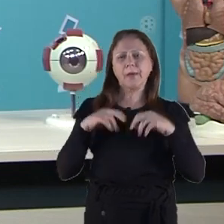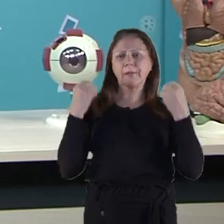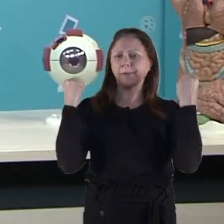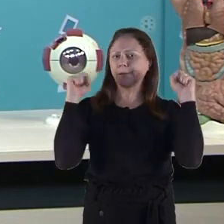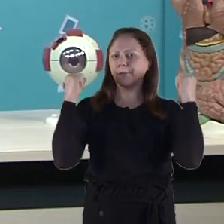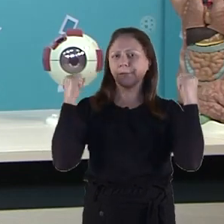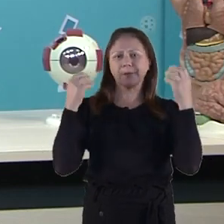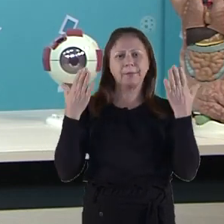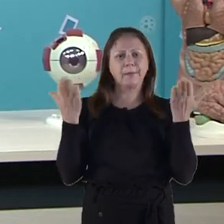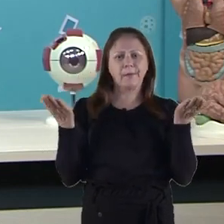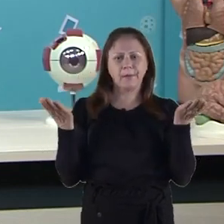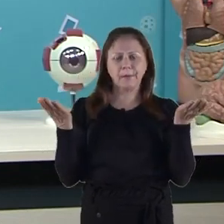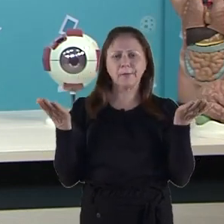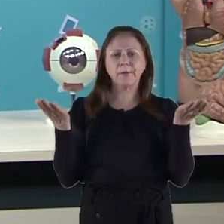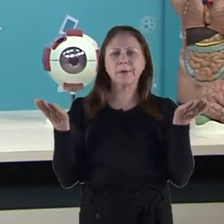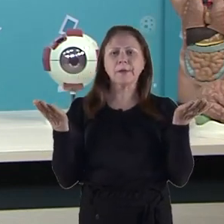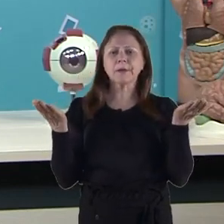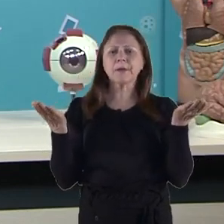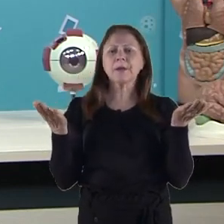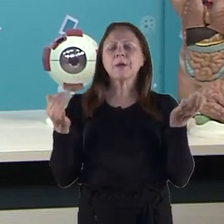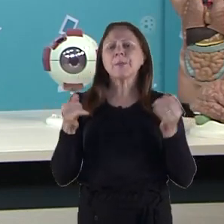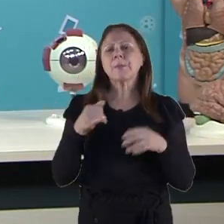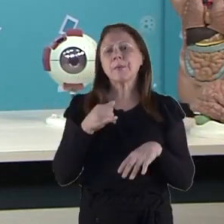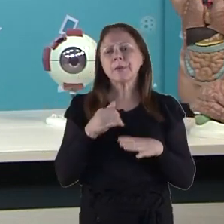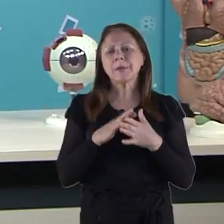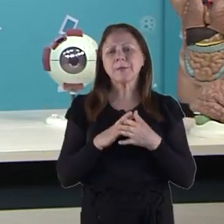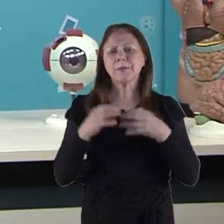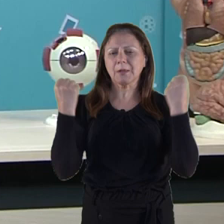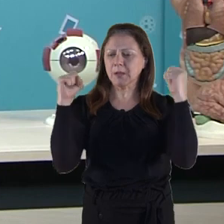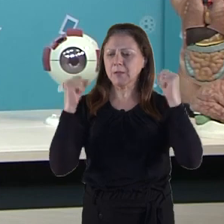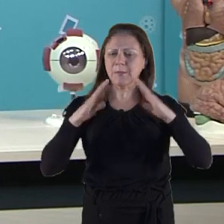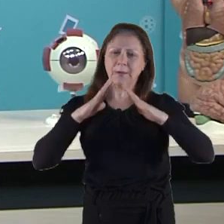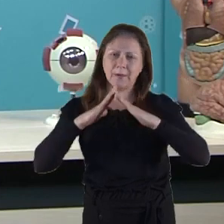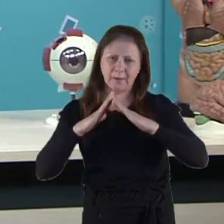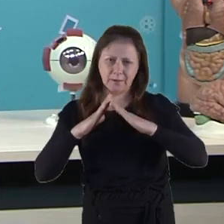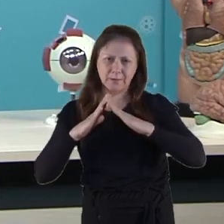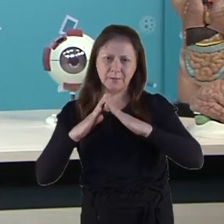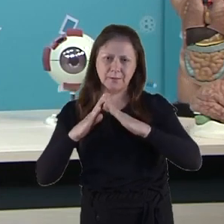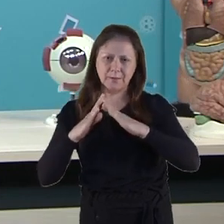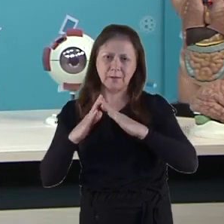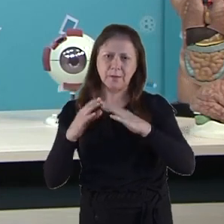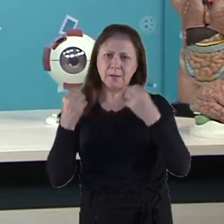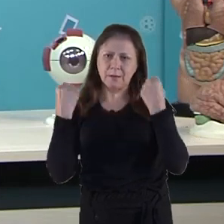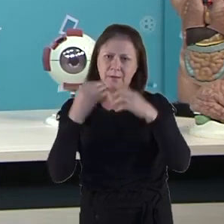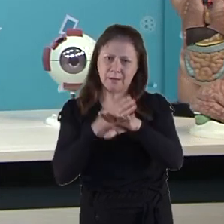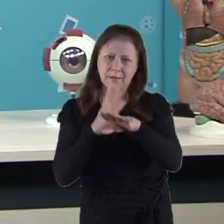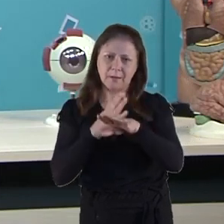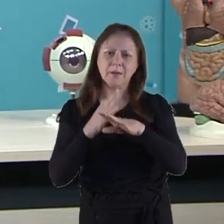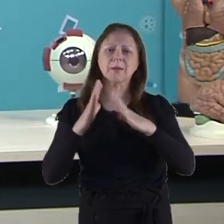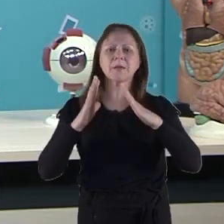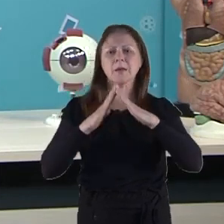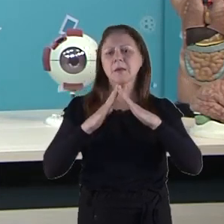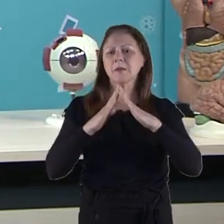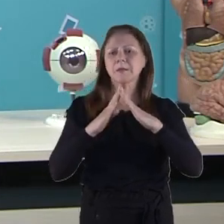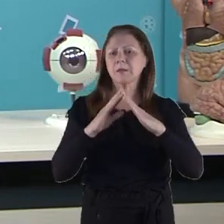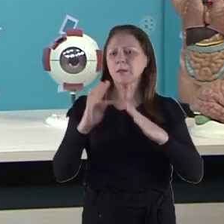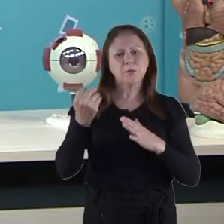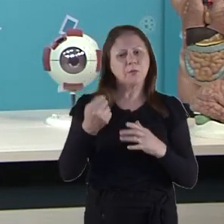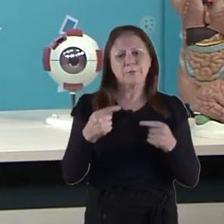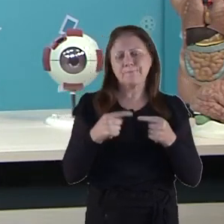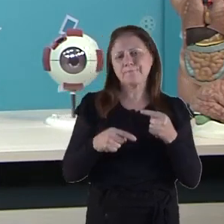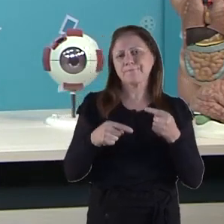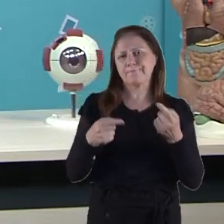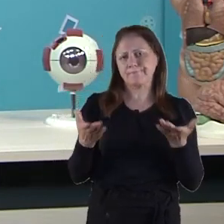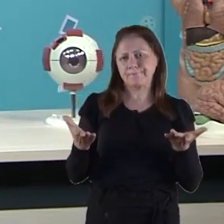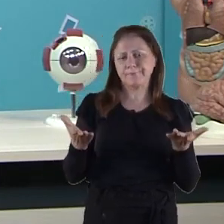gente que não se adapta a fazer coisas em casa, como, por exemplo, uma academia em casa, né? Uma atividade física em casa. Não dá, não é para todo mundo que isso